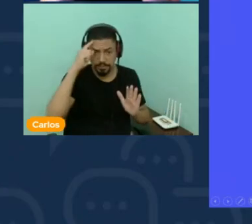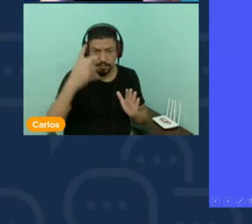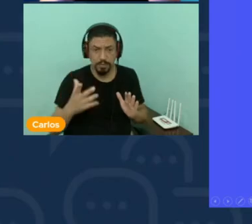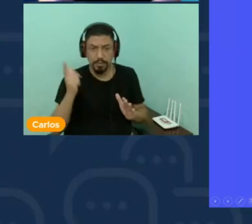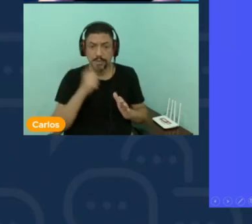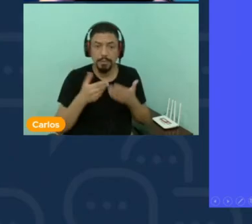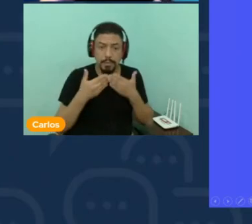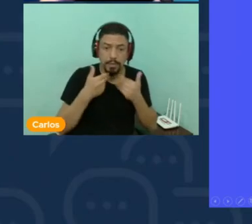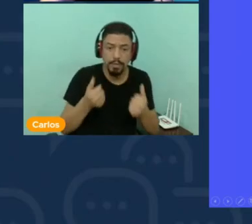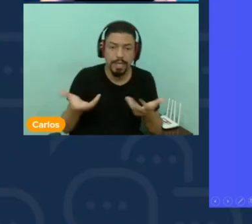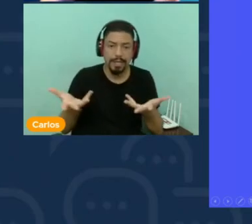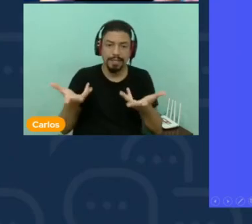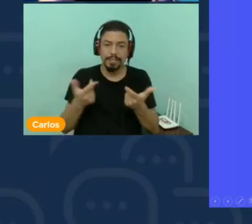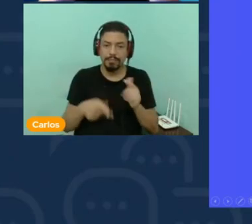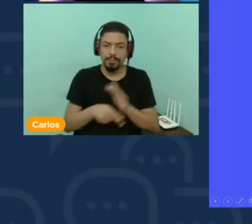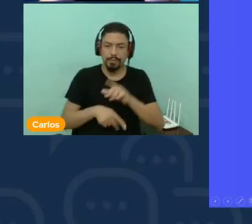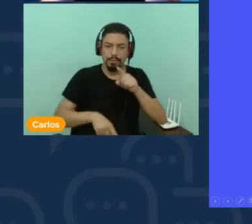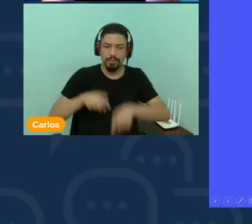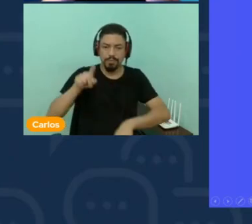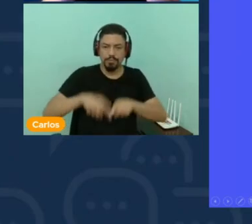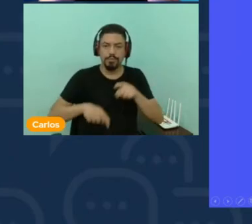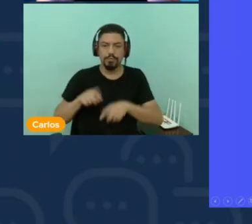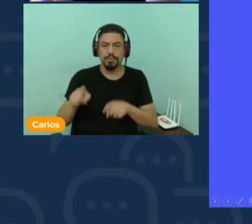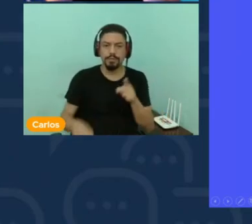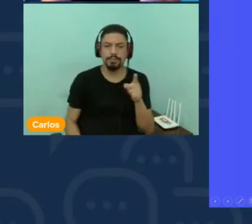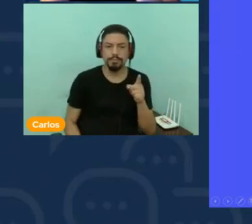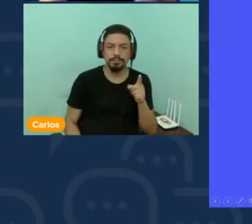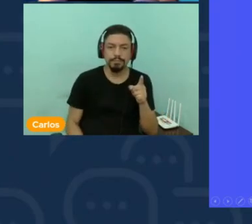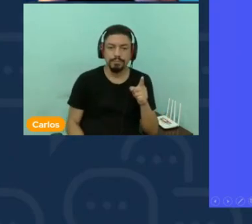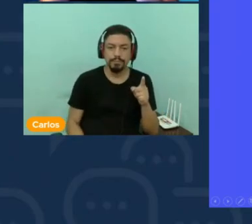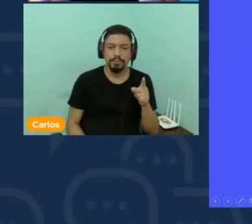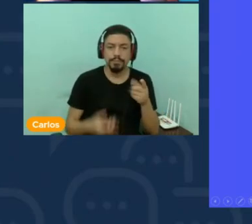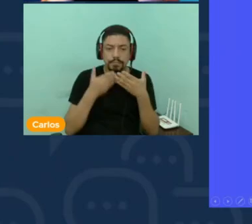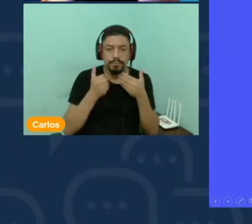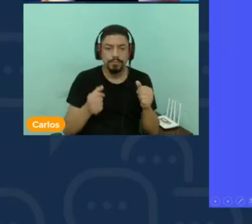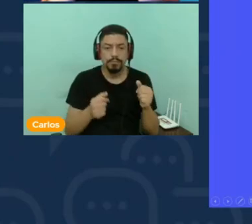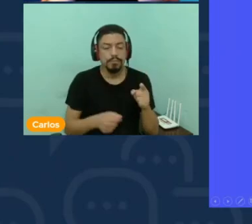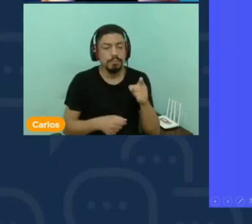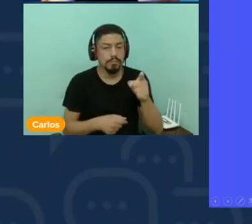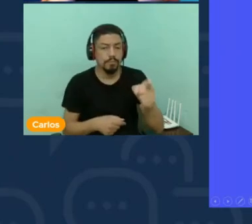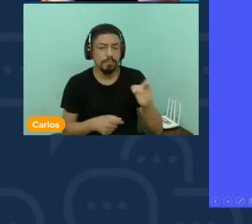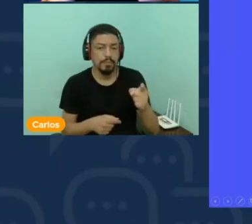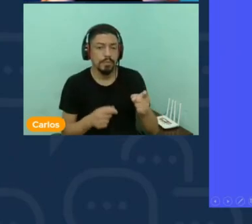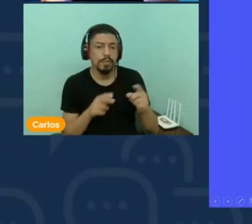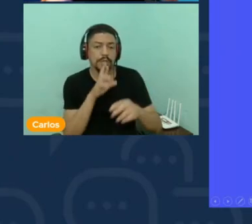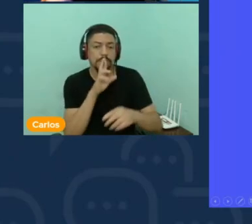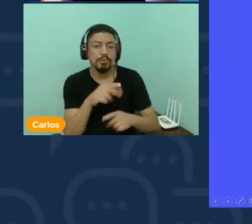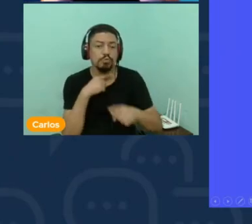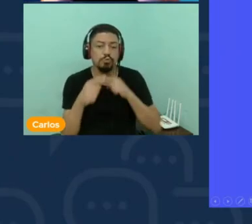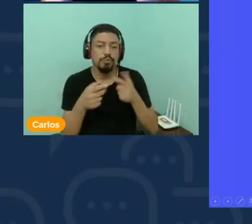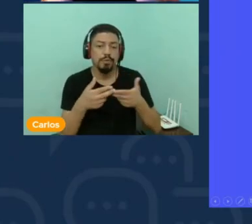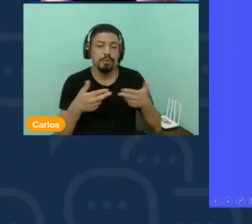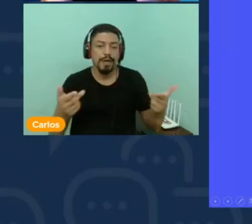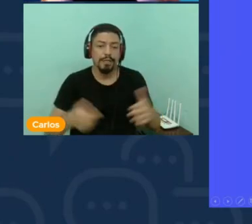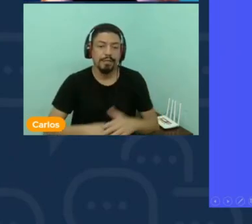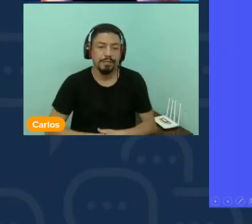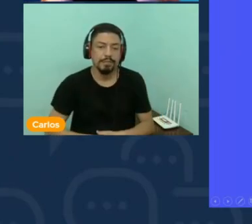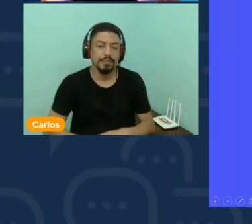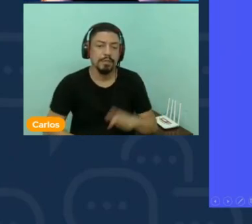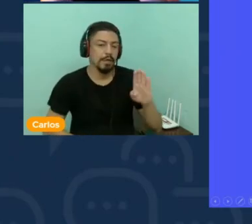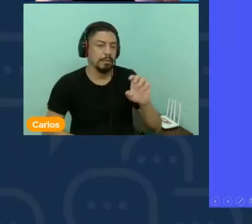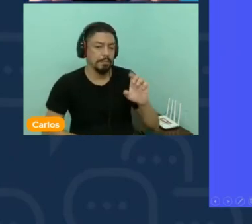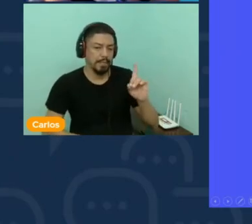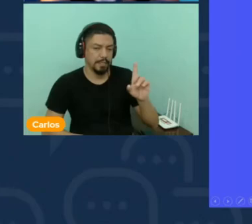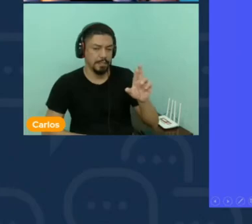produto, para ajudar o meu cliente com uma escolha, para na ajudar o meu descrição do cliente vídeo, com uma dúvida. na descrição do vídeo aqui Ah, embaixo, mas um Bedrock que aí faz vocês